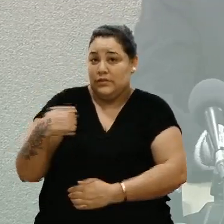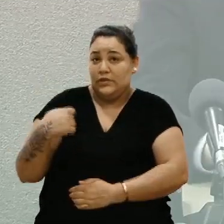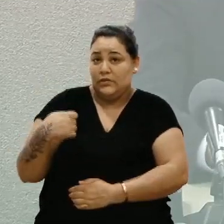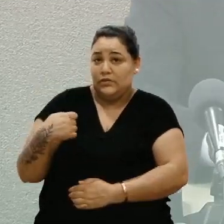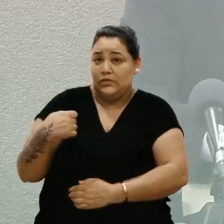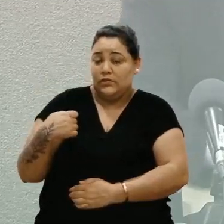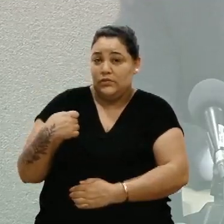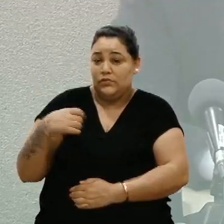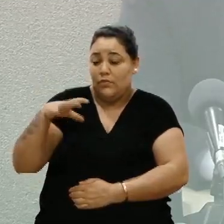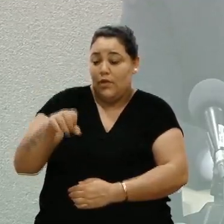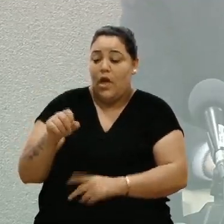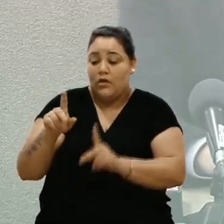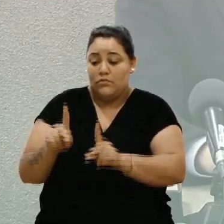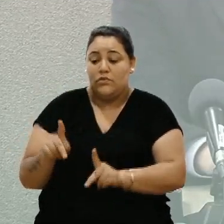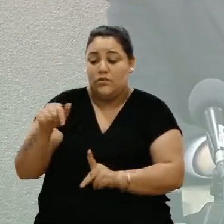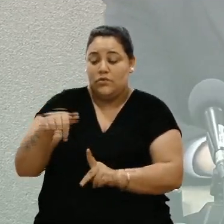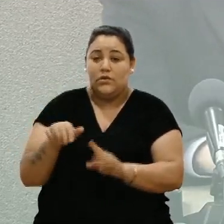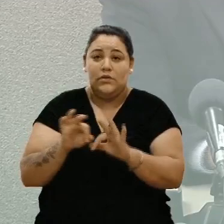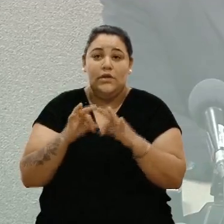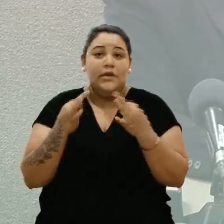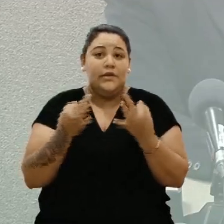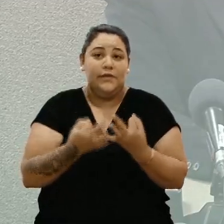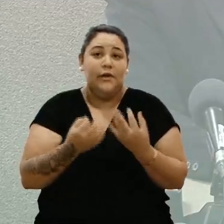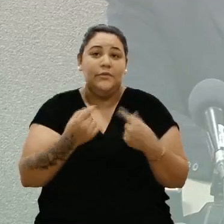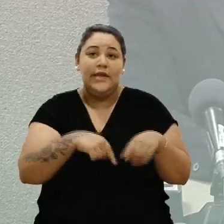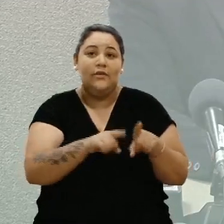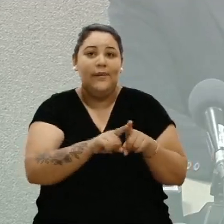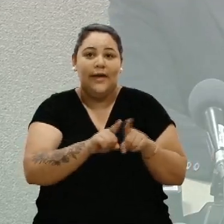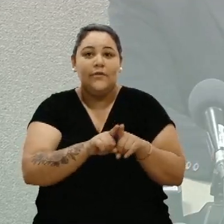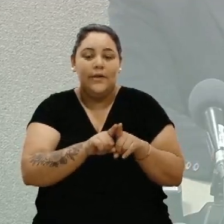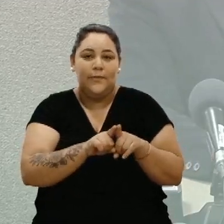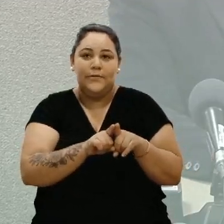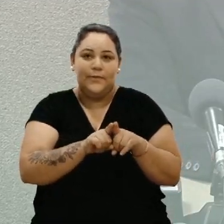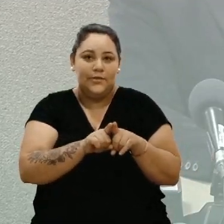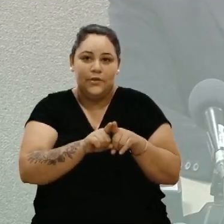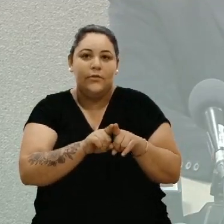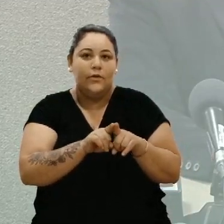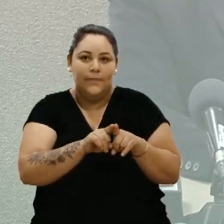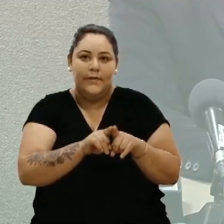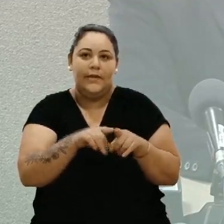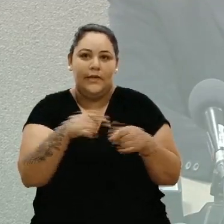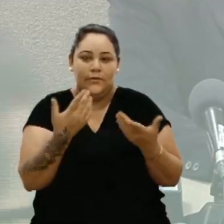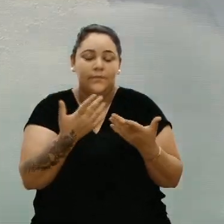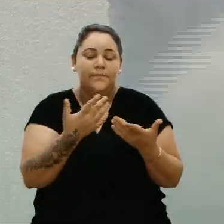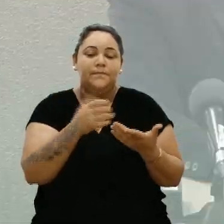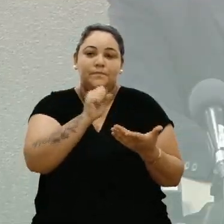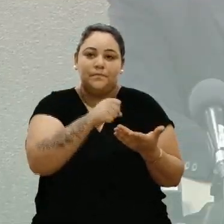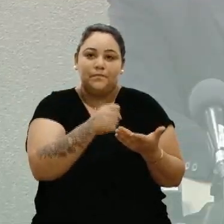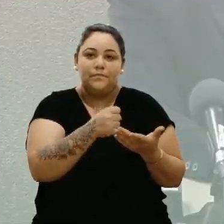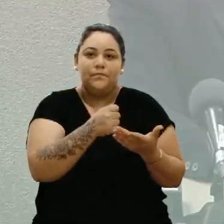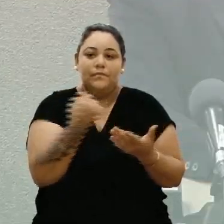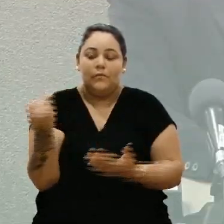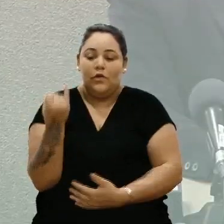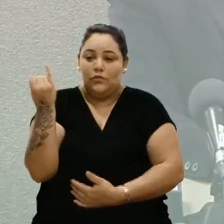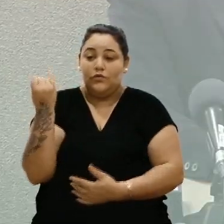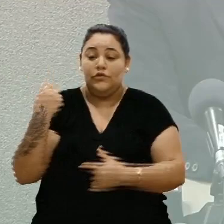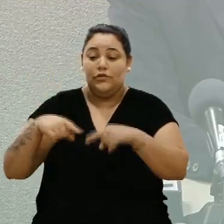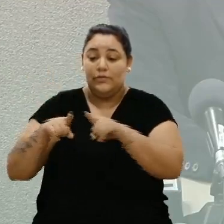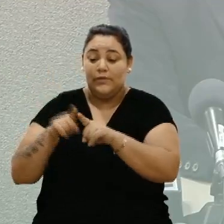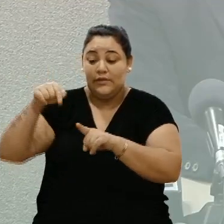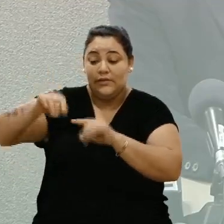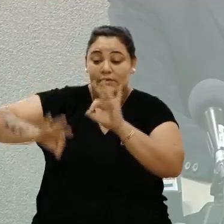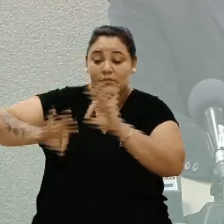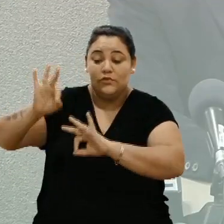remoção destas famílias, né? Então, acredito que sim, é uma parte, né, importante deste